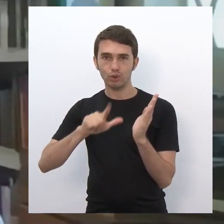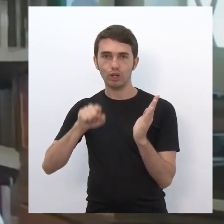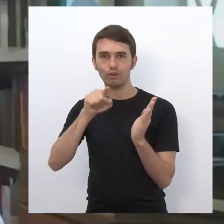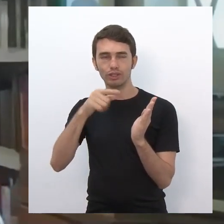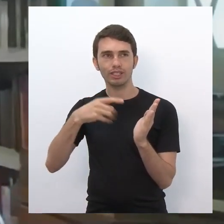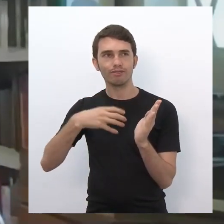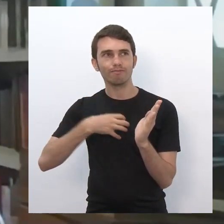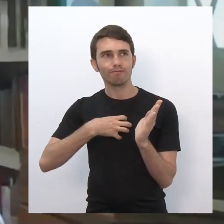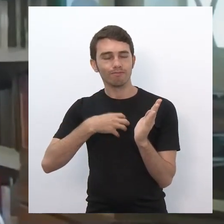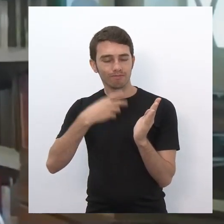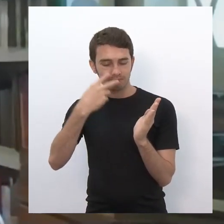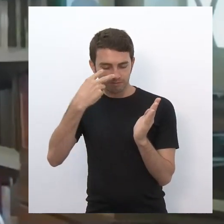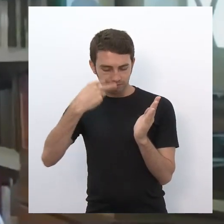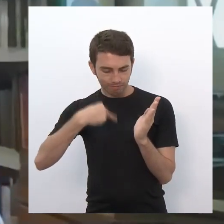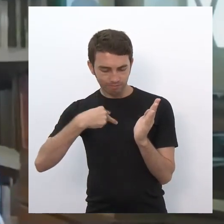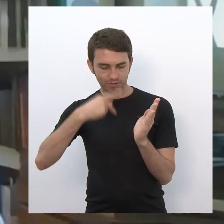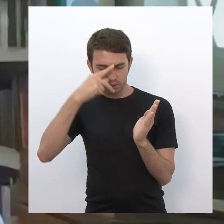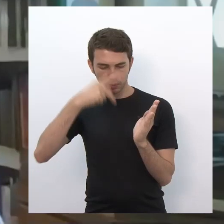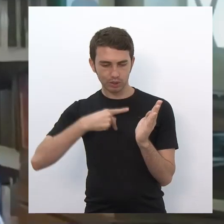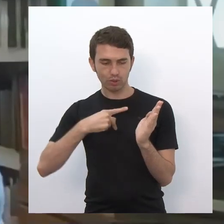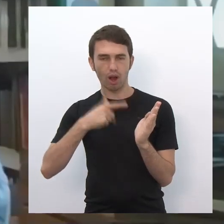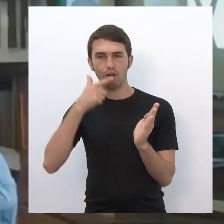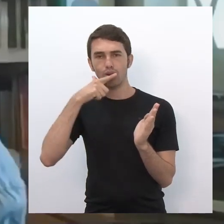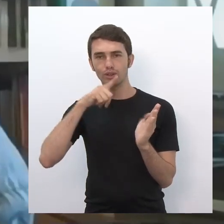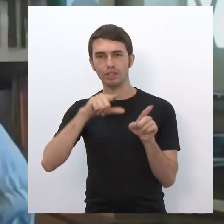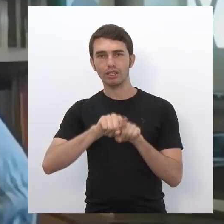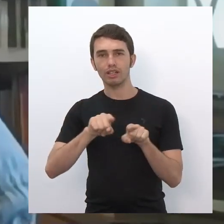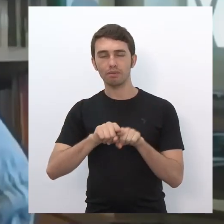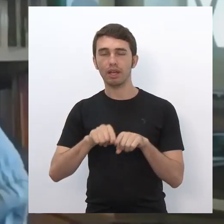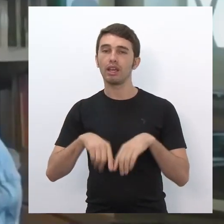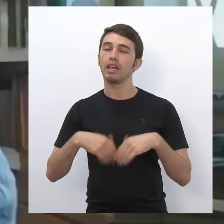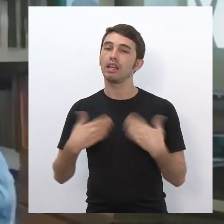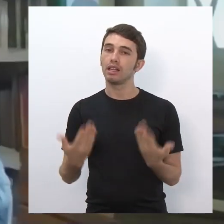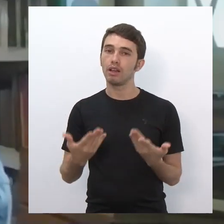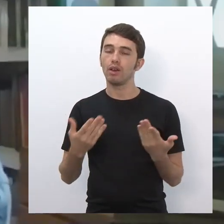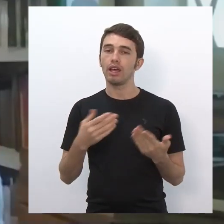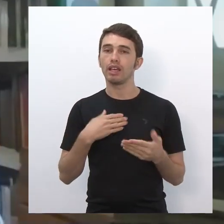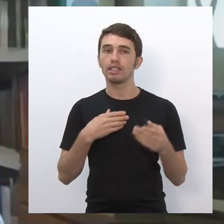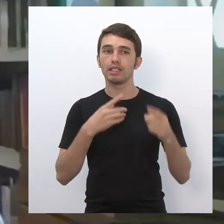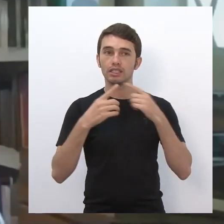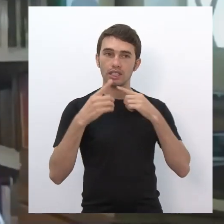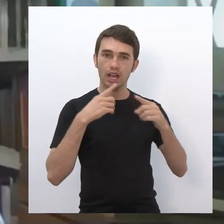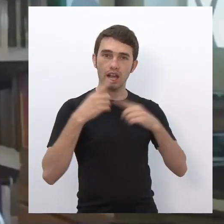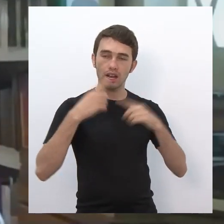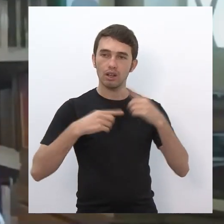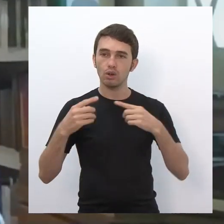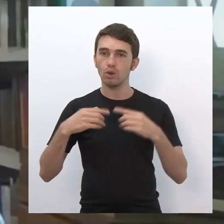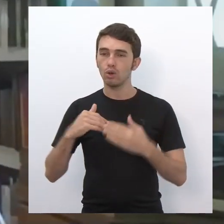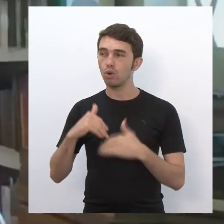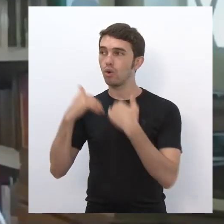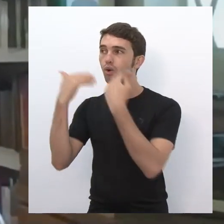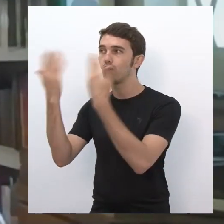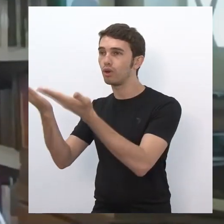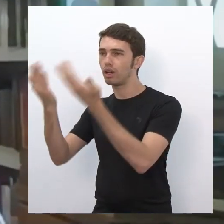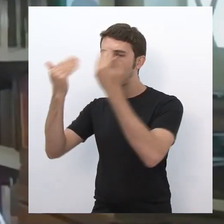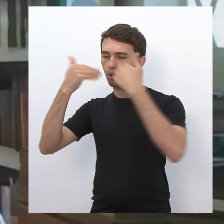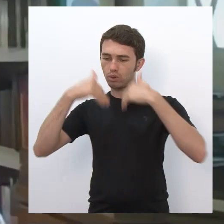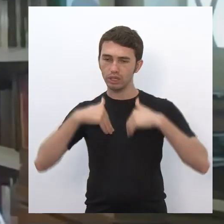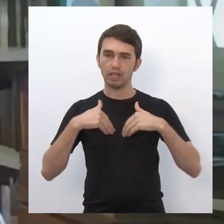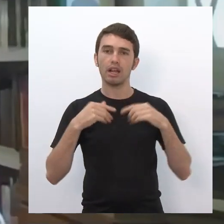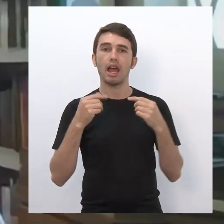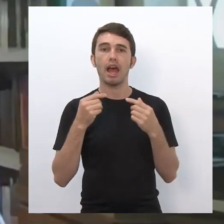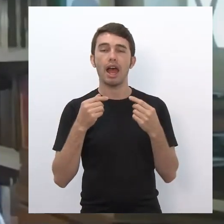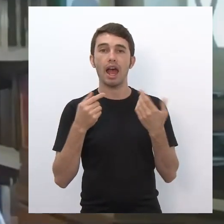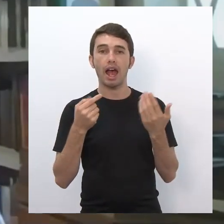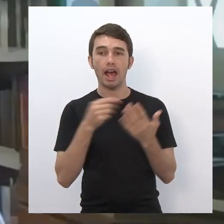se enxerga também. Então, esse diálogo do alteridade com a interioridade caracteriza a